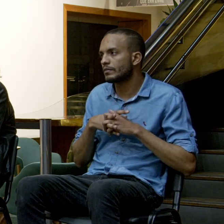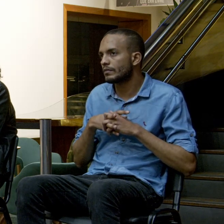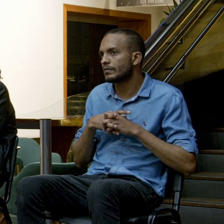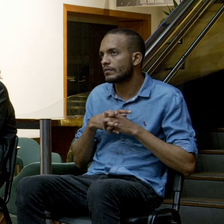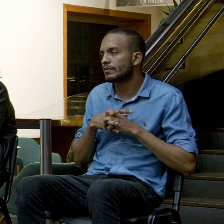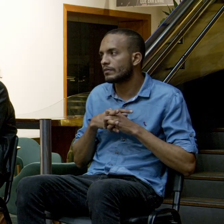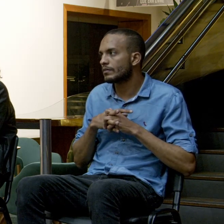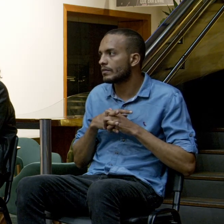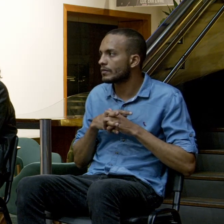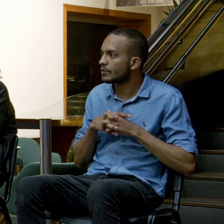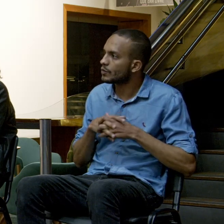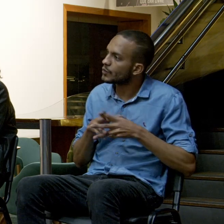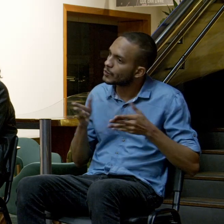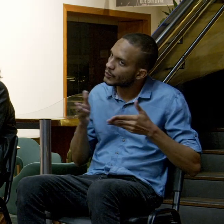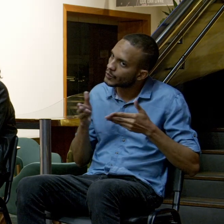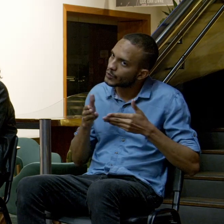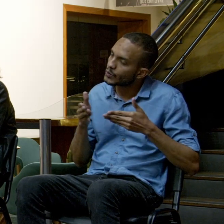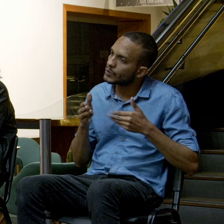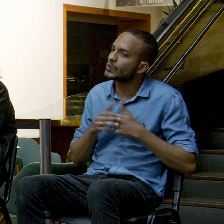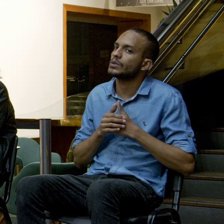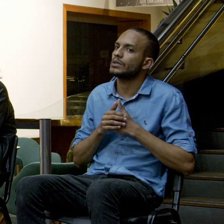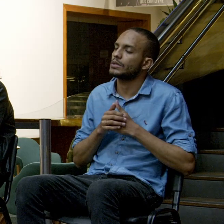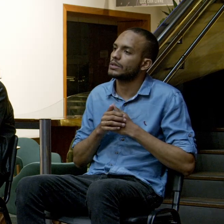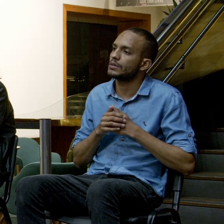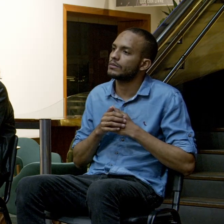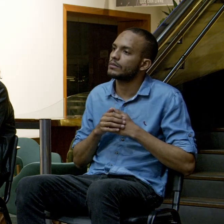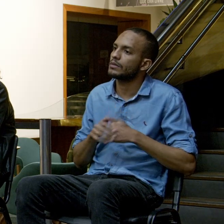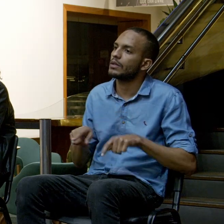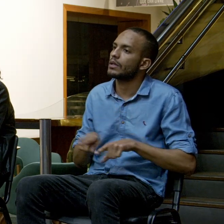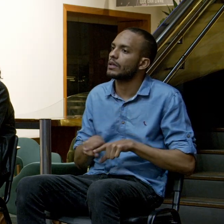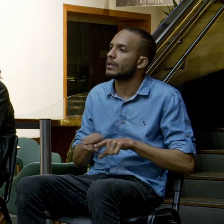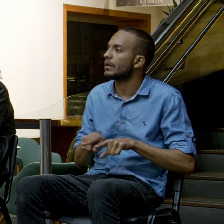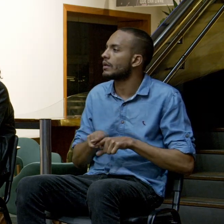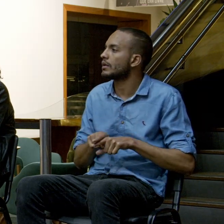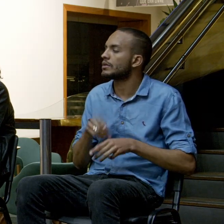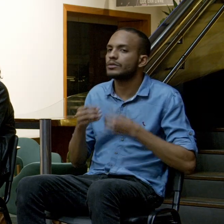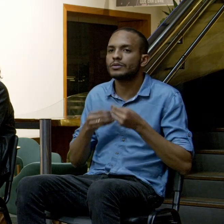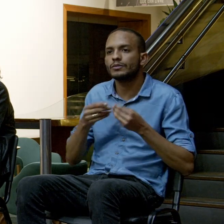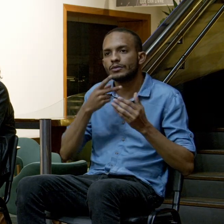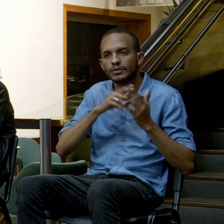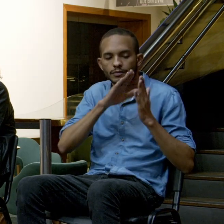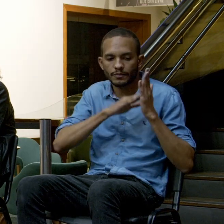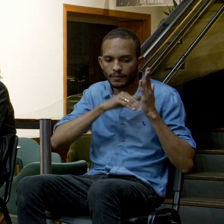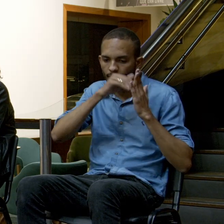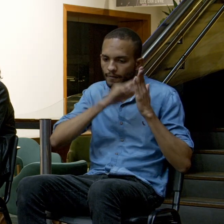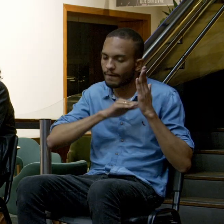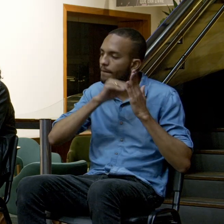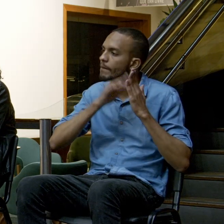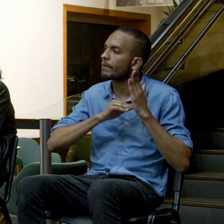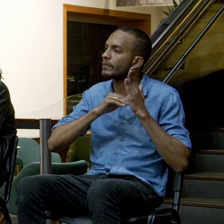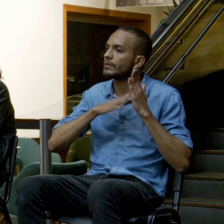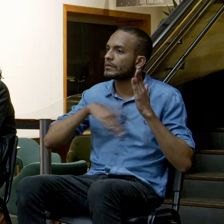que no hoje me tocam mais profundamente. Uma é a obra em si, Arroz e Feijão,